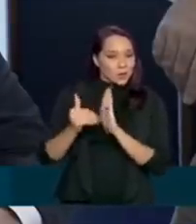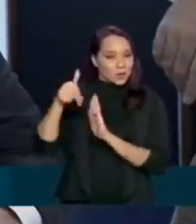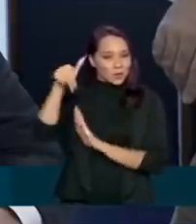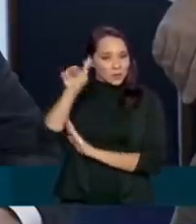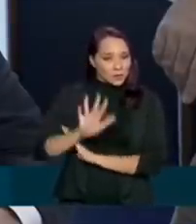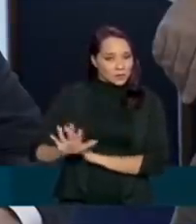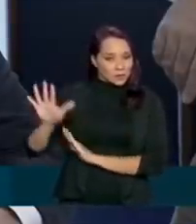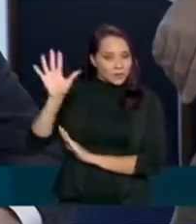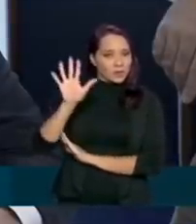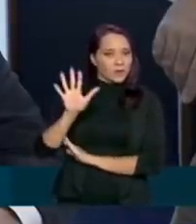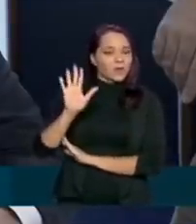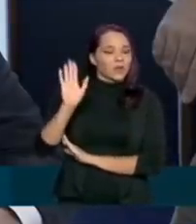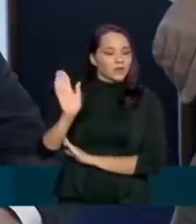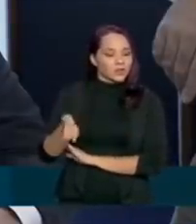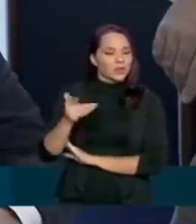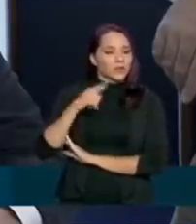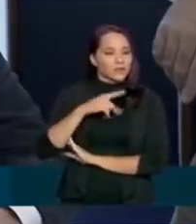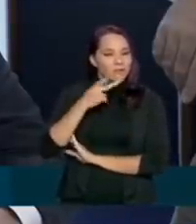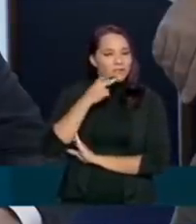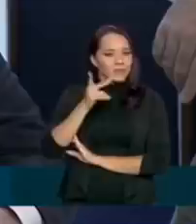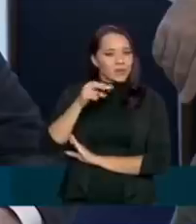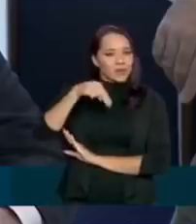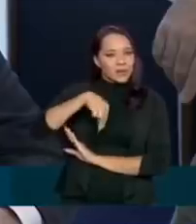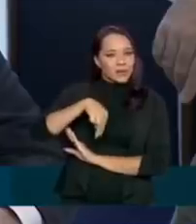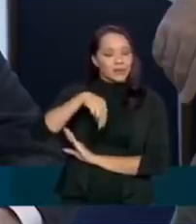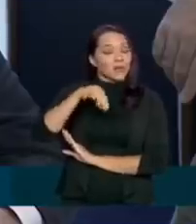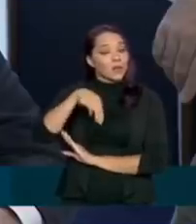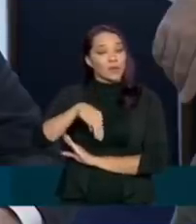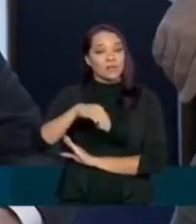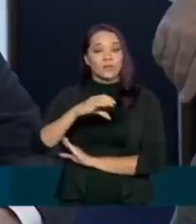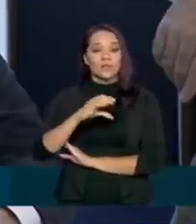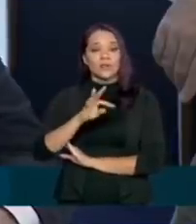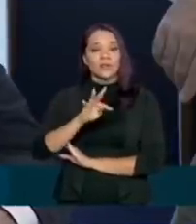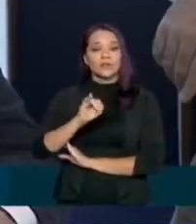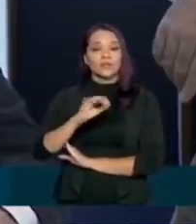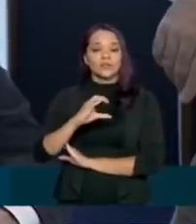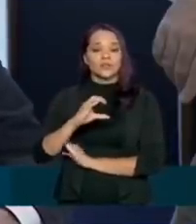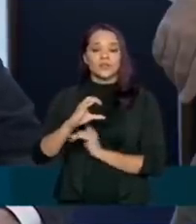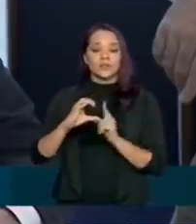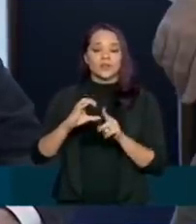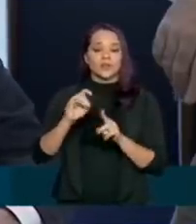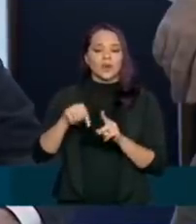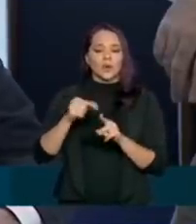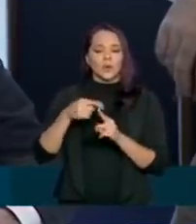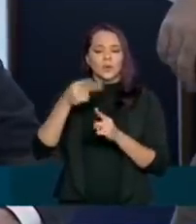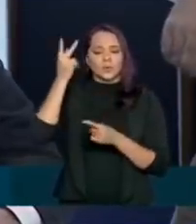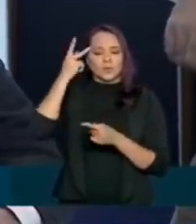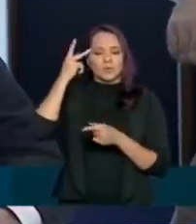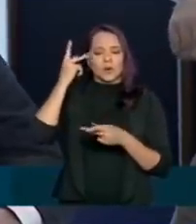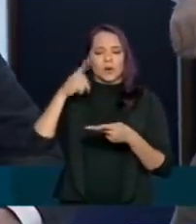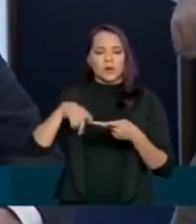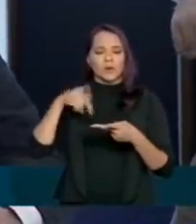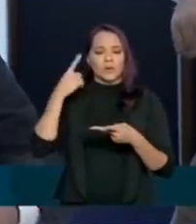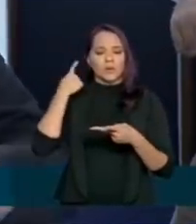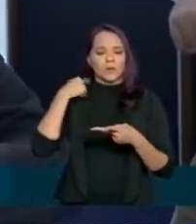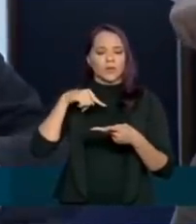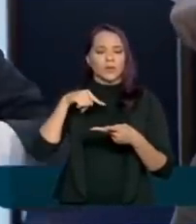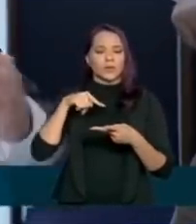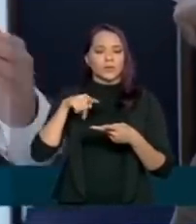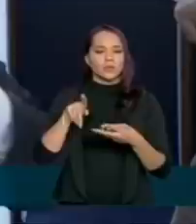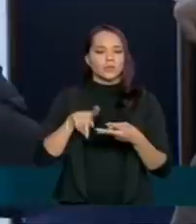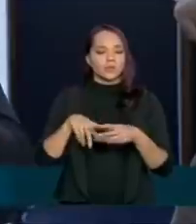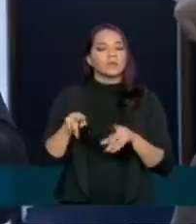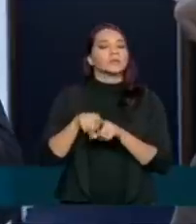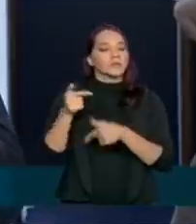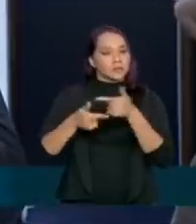nacionais que estão sendo tratados pelo MCTIC, são protocolos, um em São Paulo, outro em Minas, e que também estão trabalhando